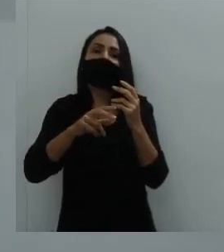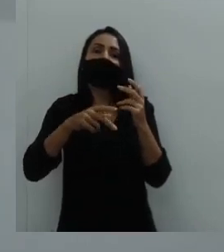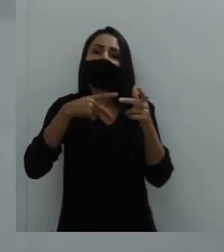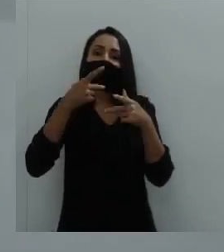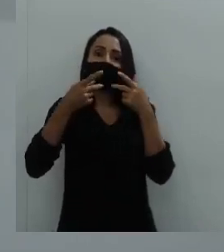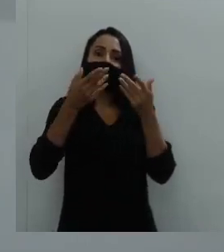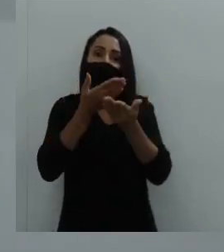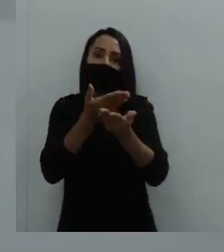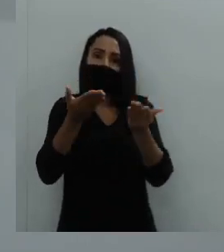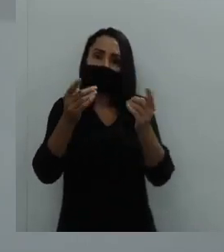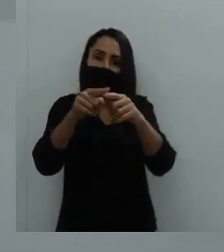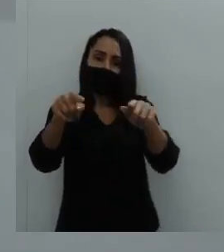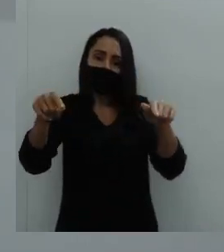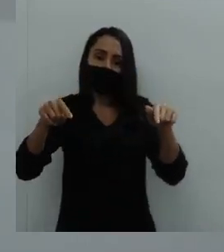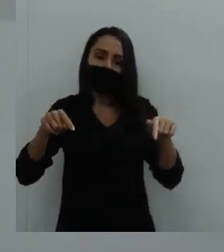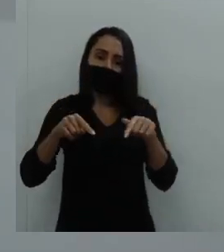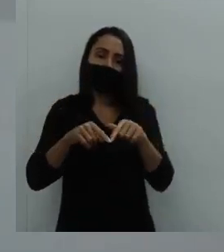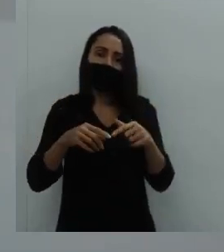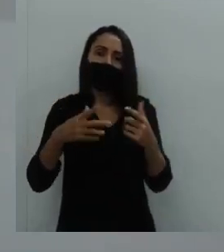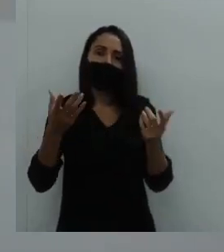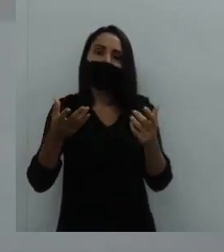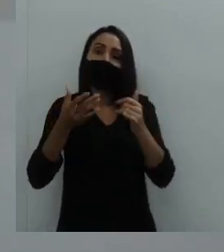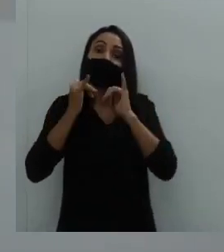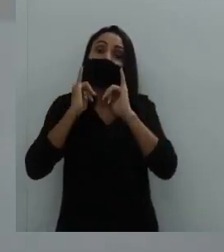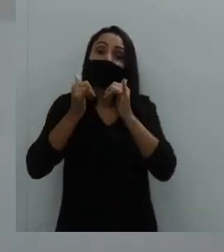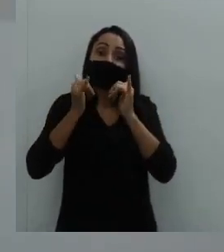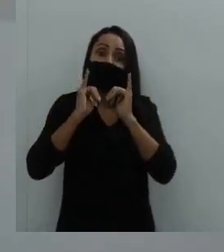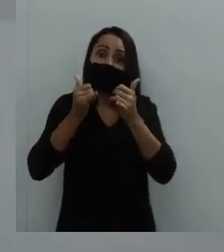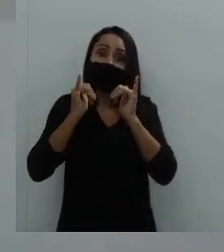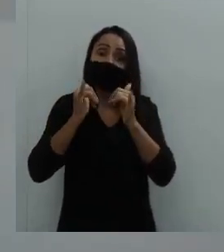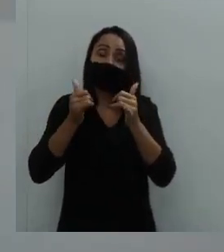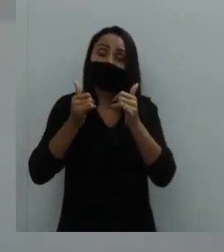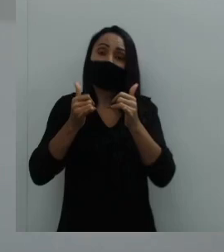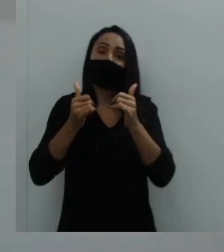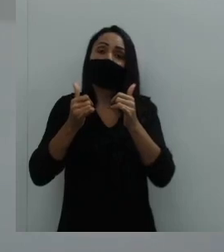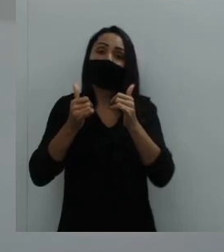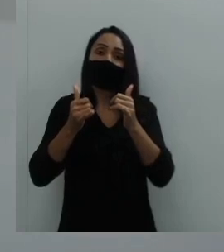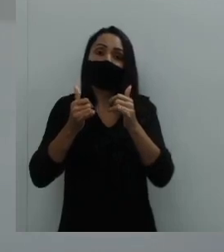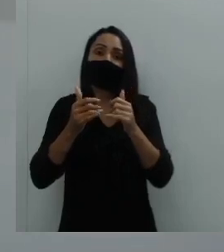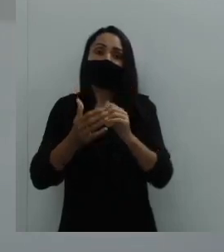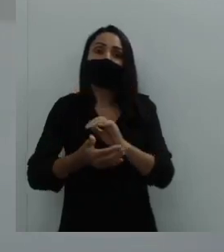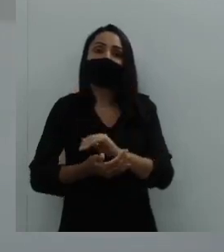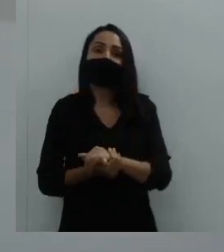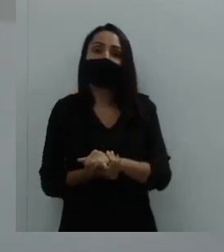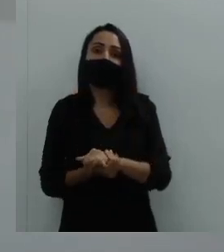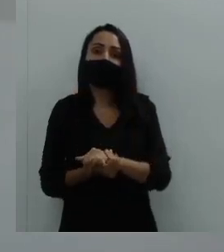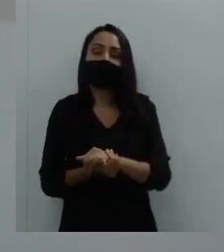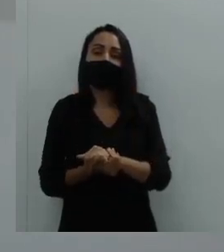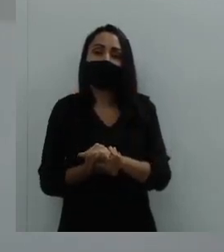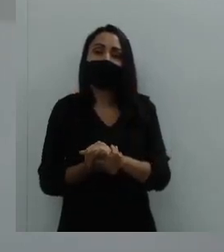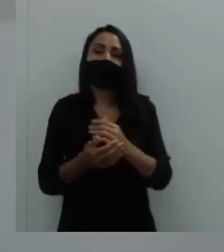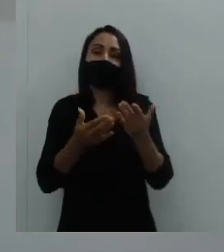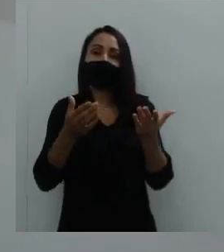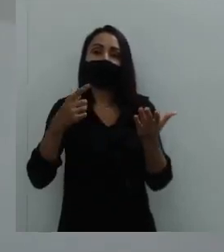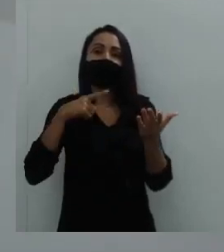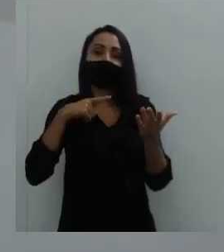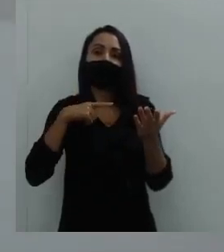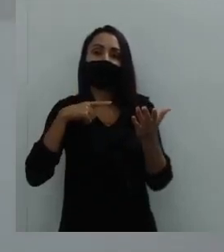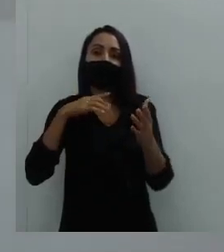vezes em sala e falou a narrativa, narração. Na narrativa, vocês vão ter que